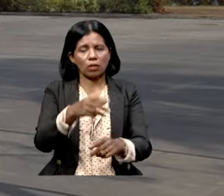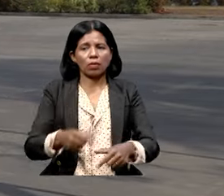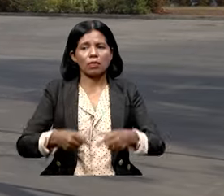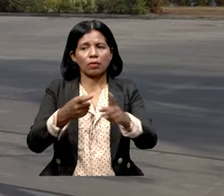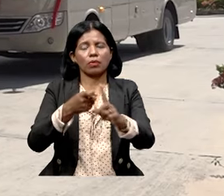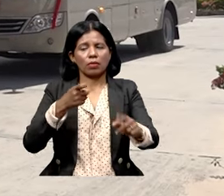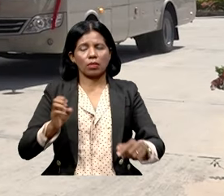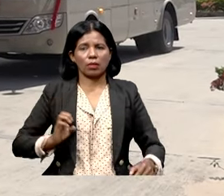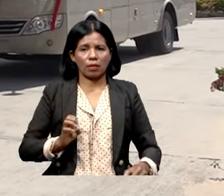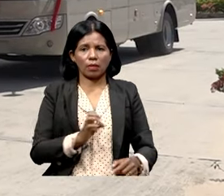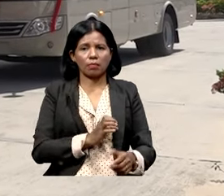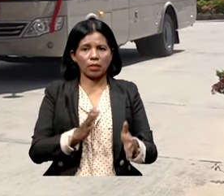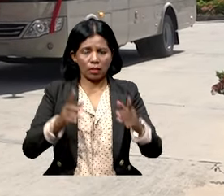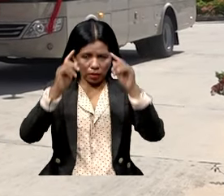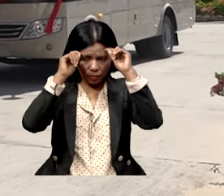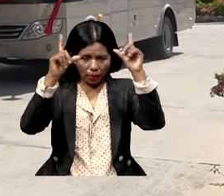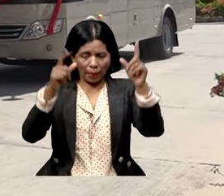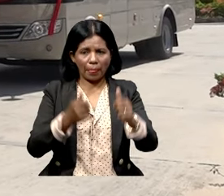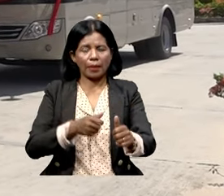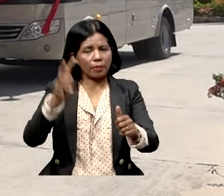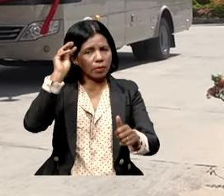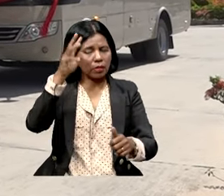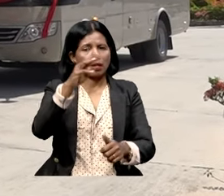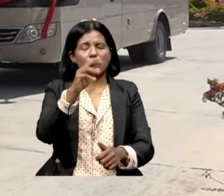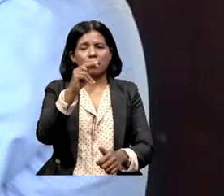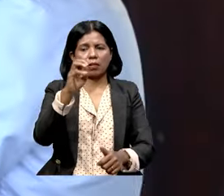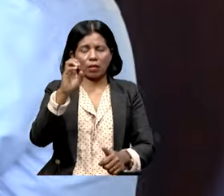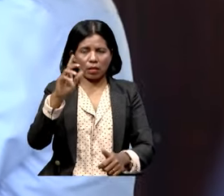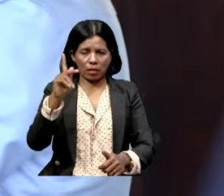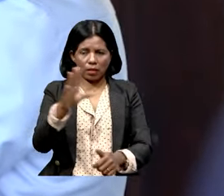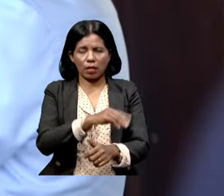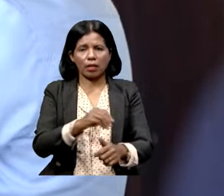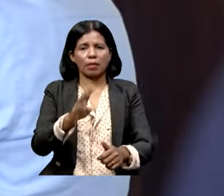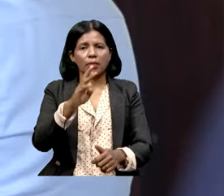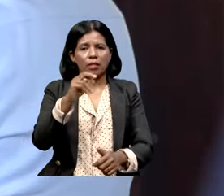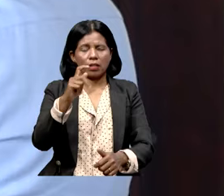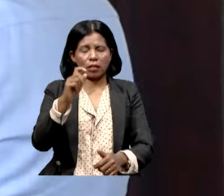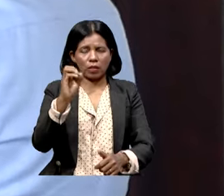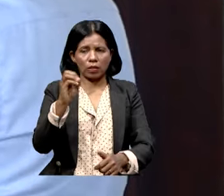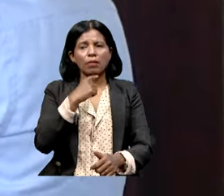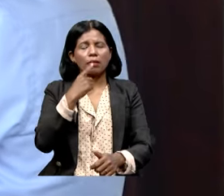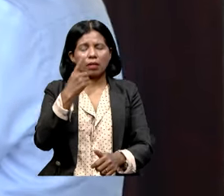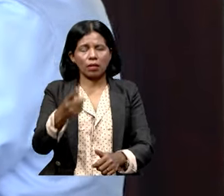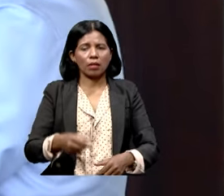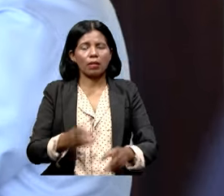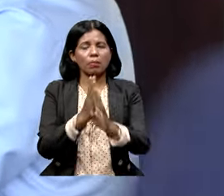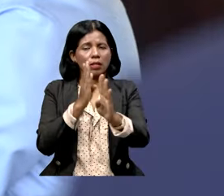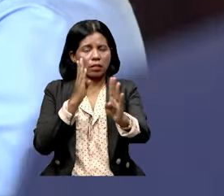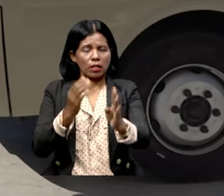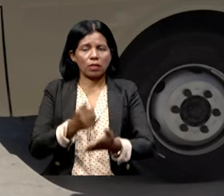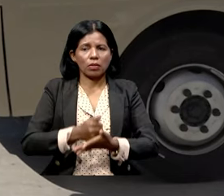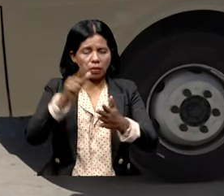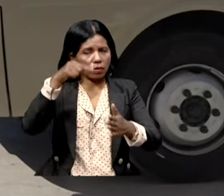o embaixada e Timor-Leste. Tuir ministro de negócios estrangeiros na cooperação Benito dos Santos Freitas e tombas ne ato facilita o